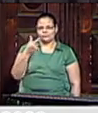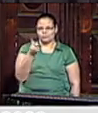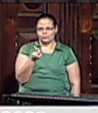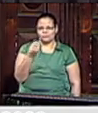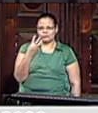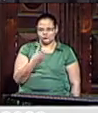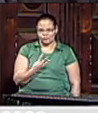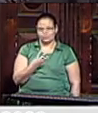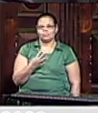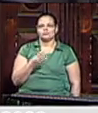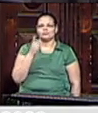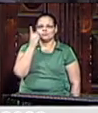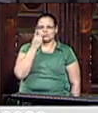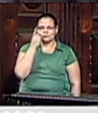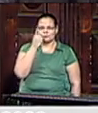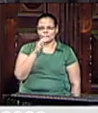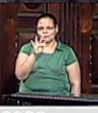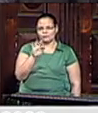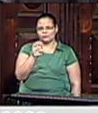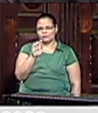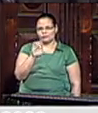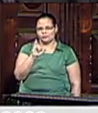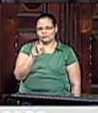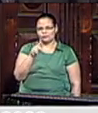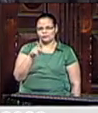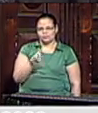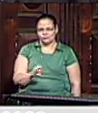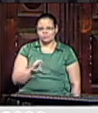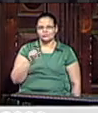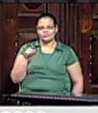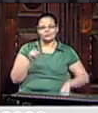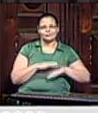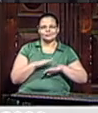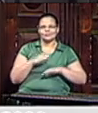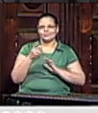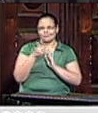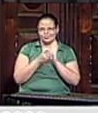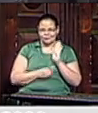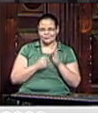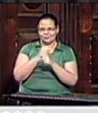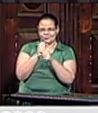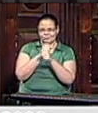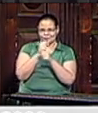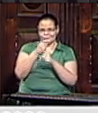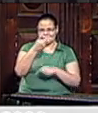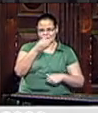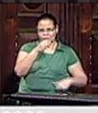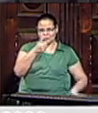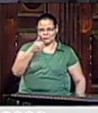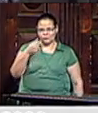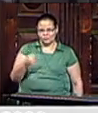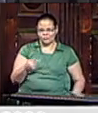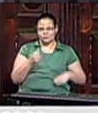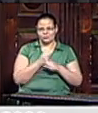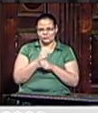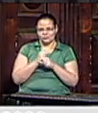Felipe Soares, que ele declarou o ano 2017 como ano